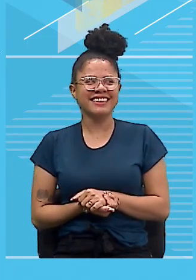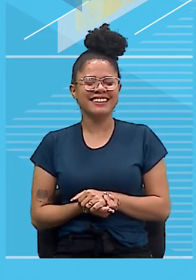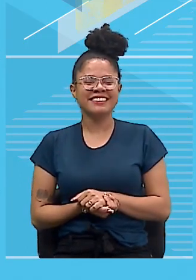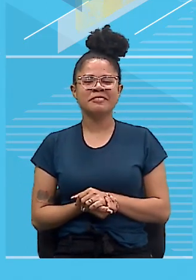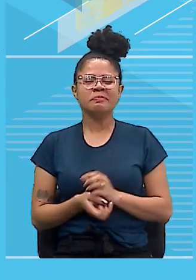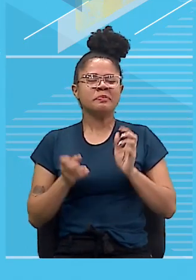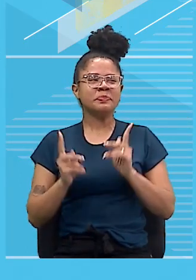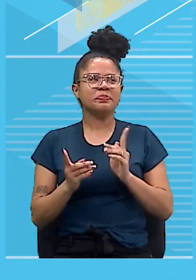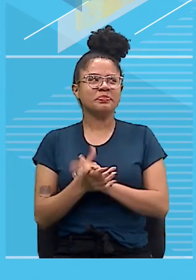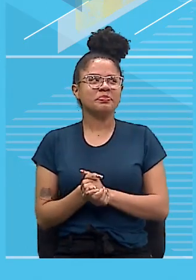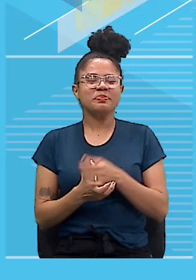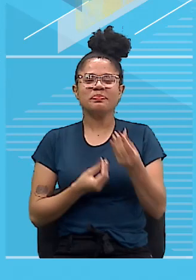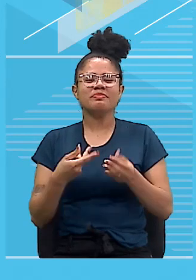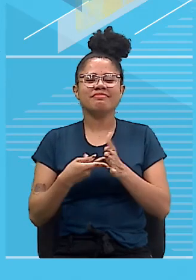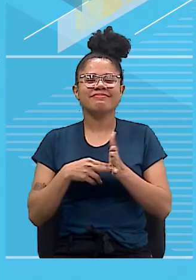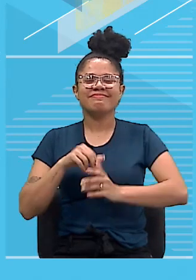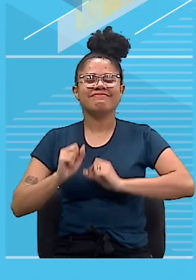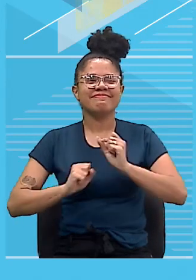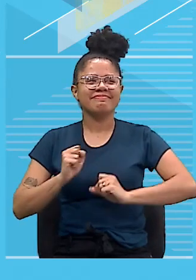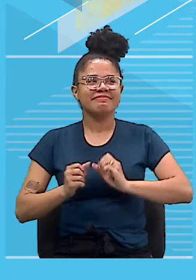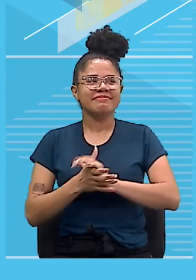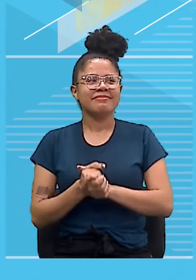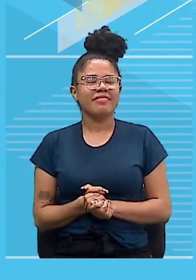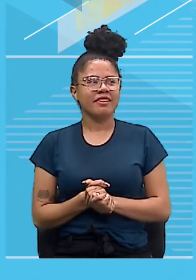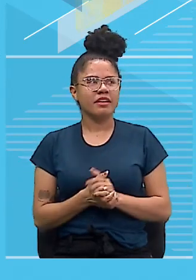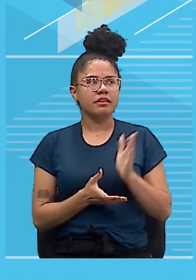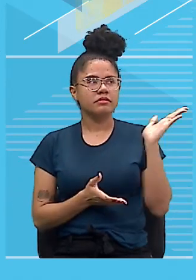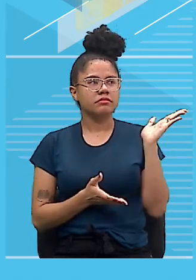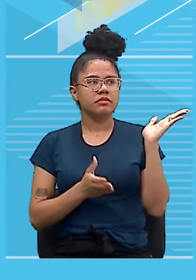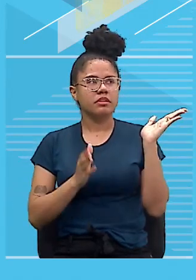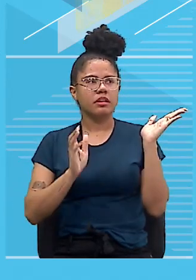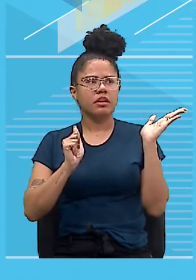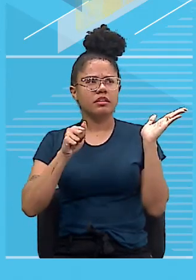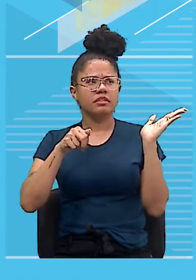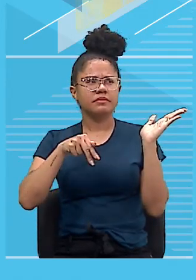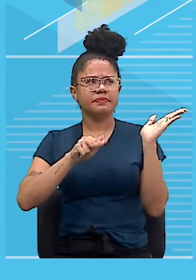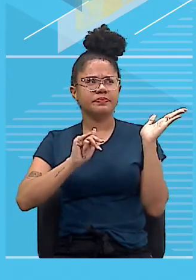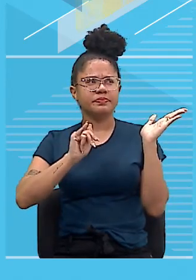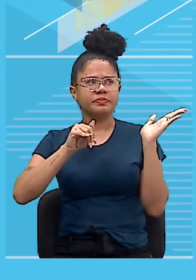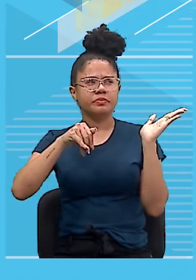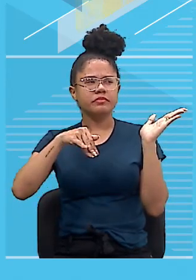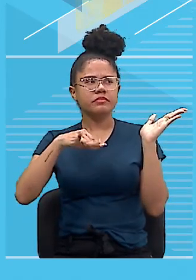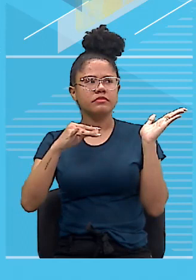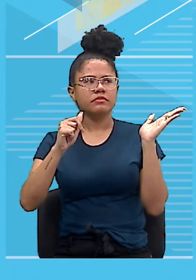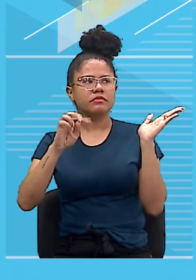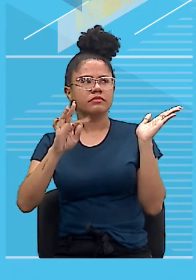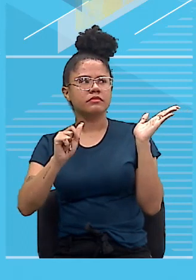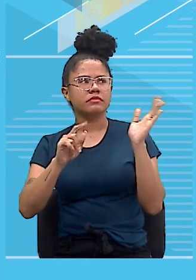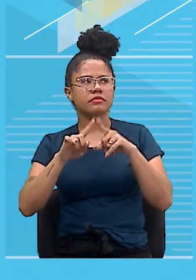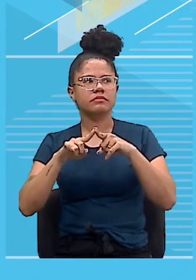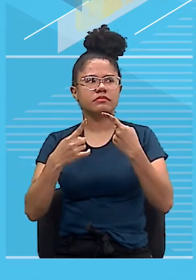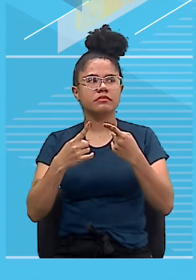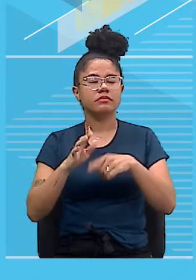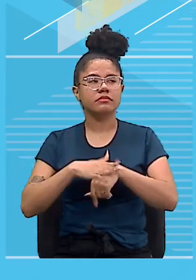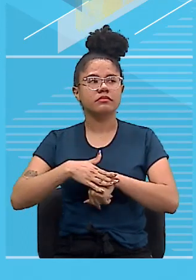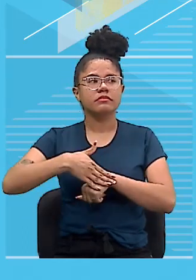Professor o que que seria animistas são religiões que cultuam diversos seres mas os dois maiores conflitos